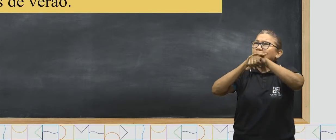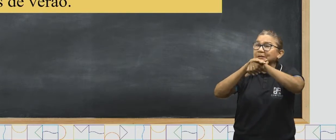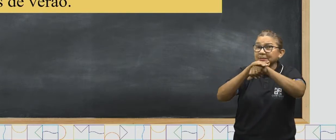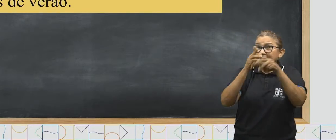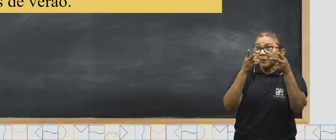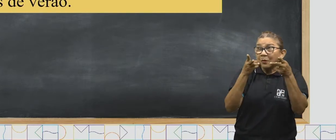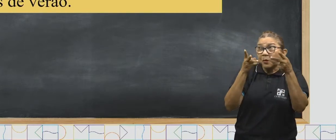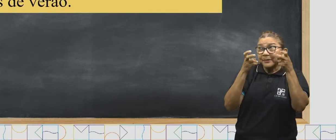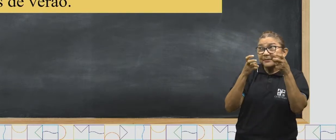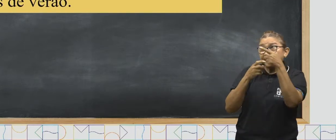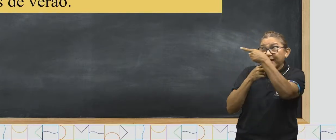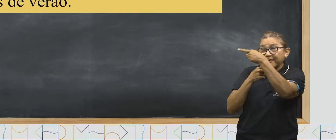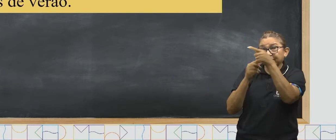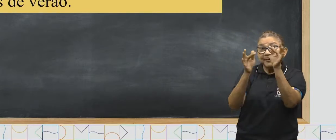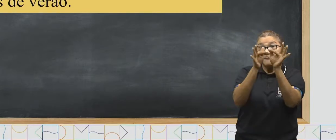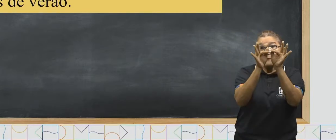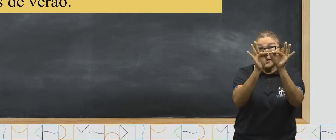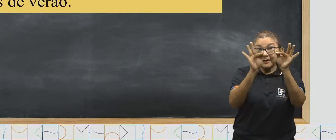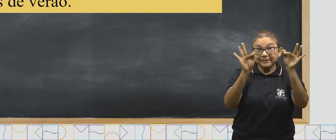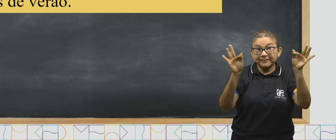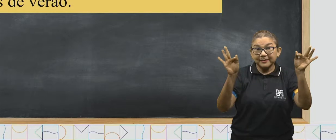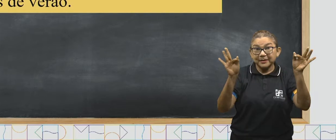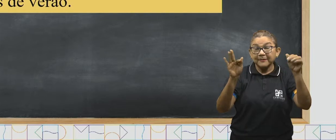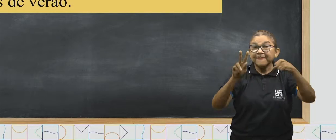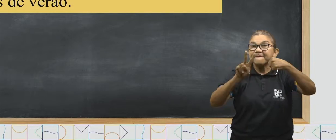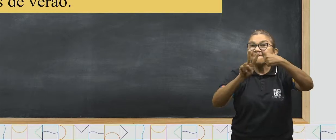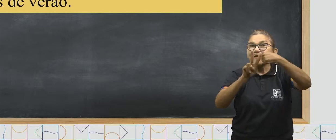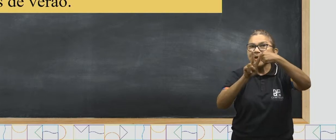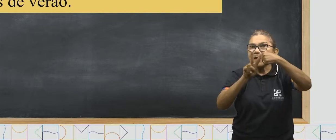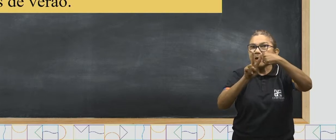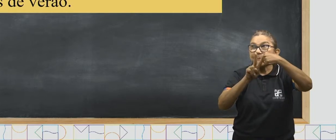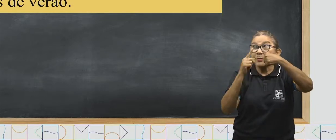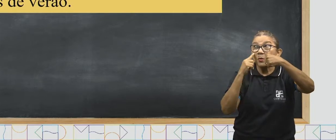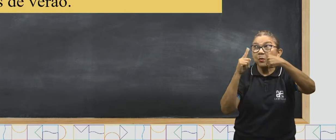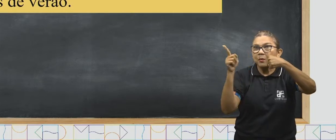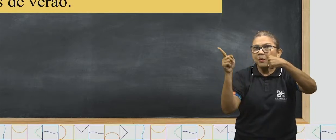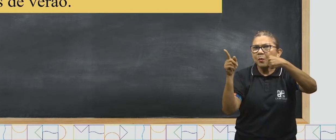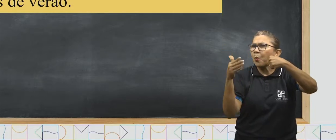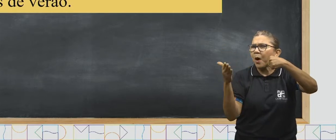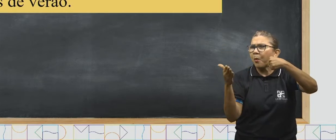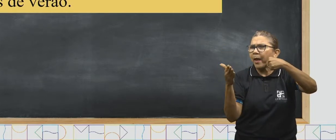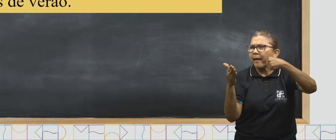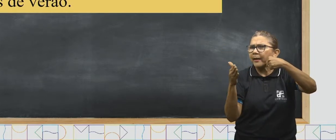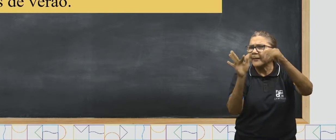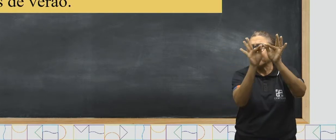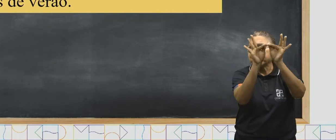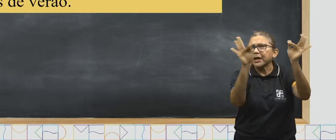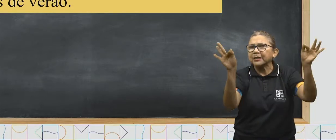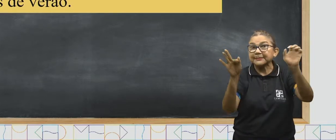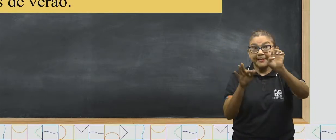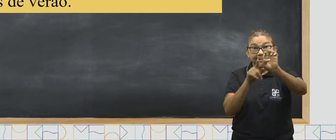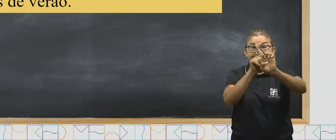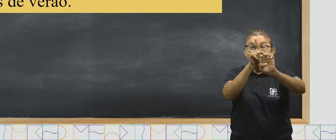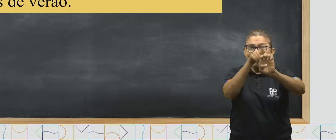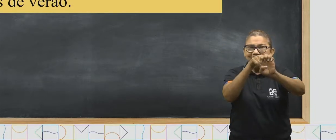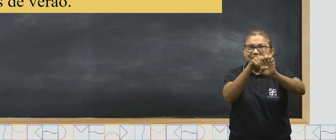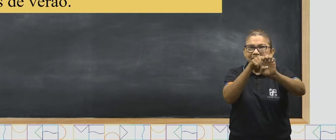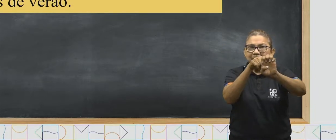Observe nesta frase o verbo. O verbo aqui é o é. Ele está